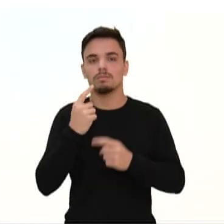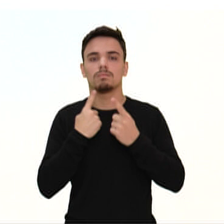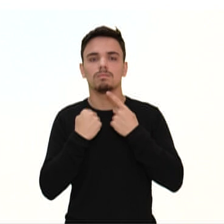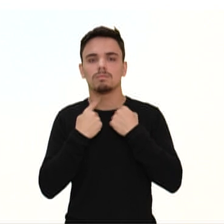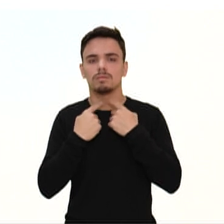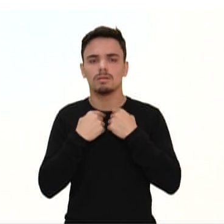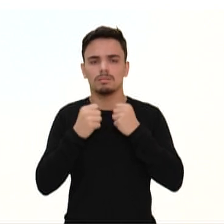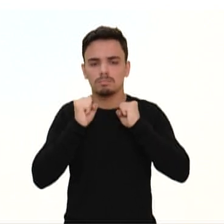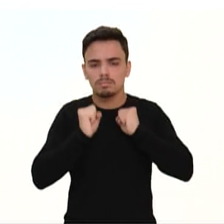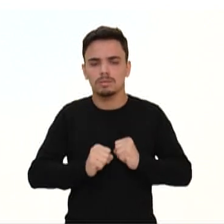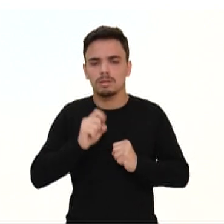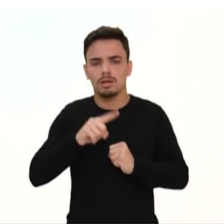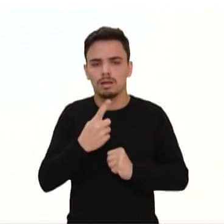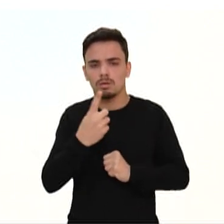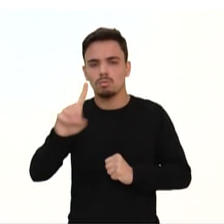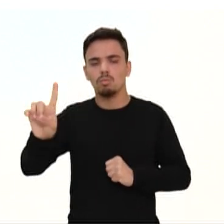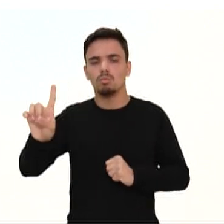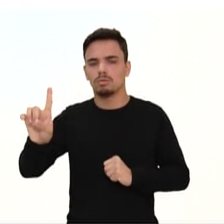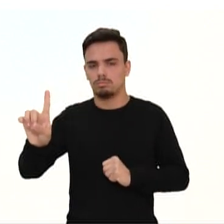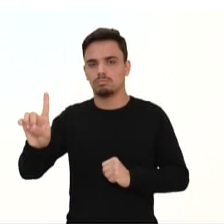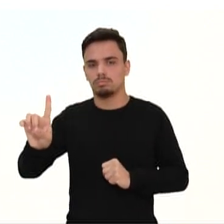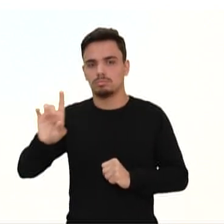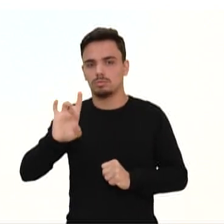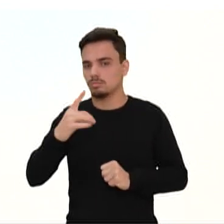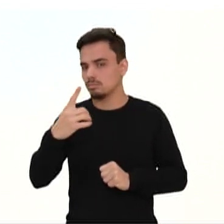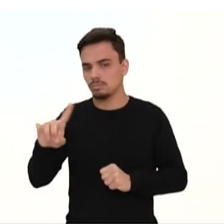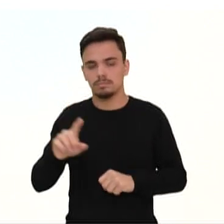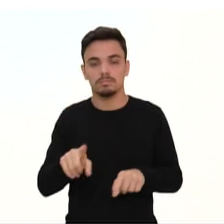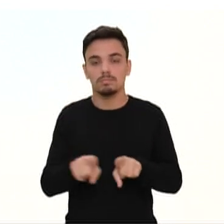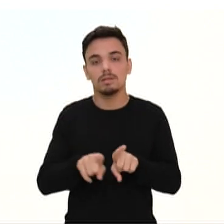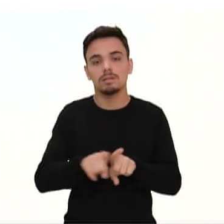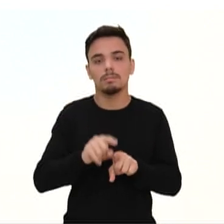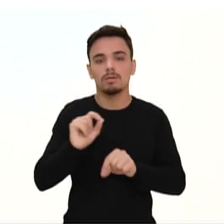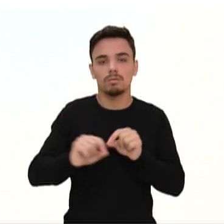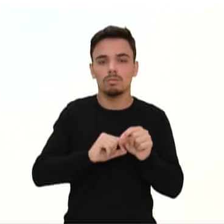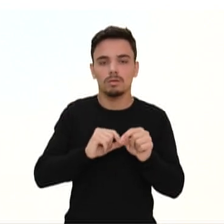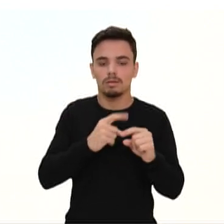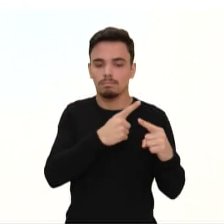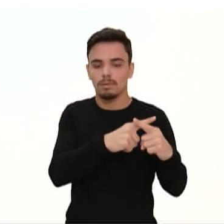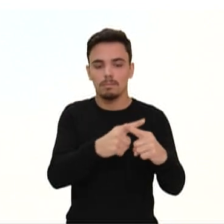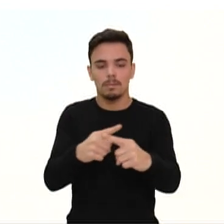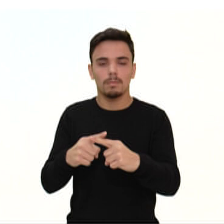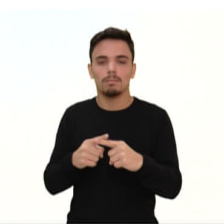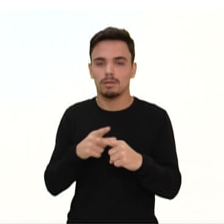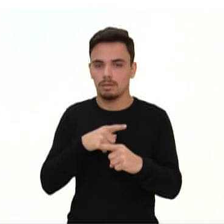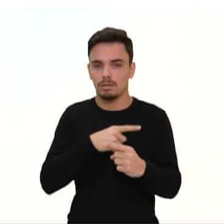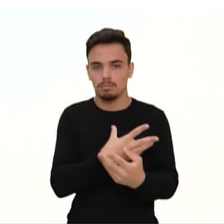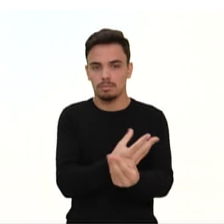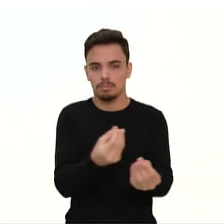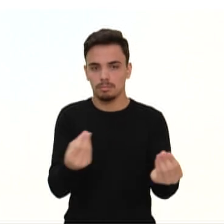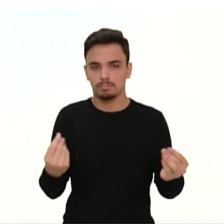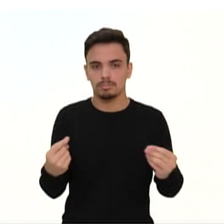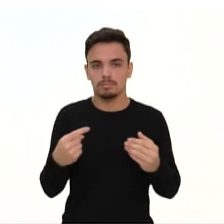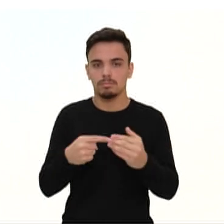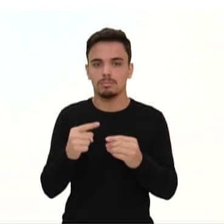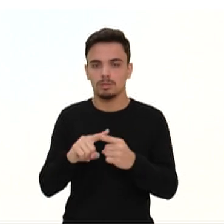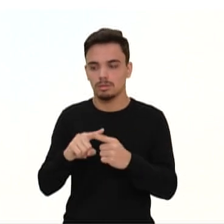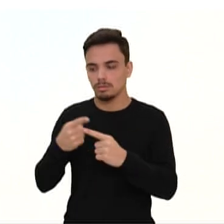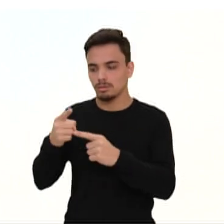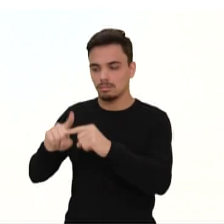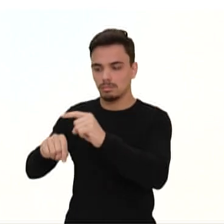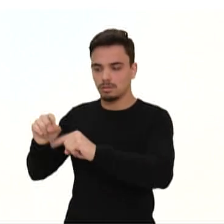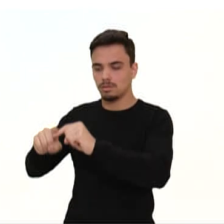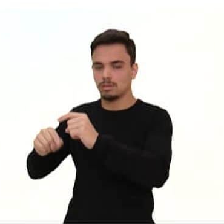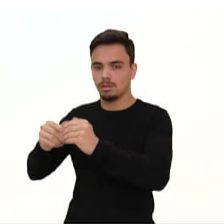tempo una, porque ela é uma coisa só, mas ela também é múltipla, porque ela se desdobra nos vários objetos